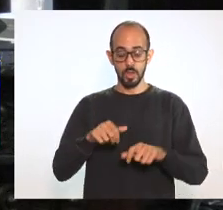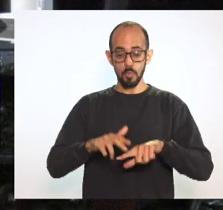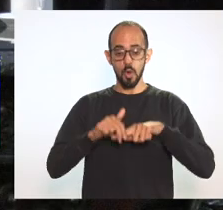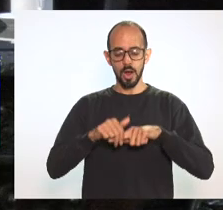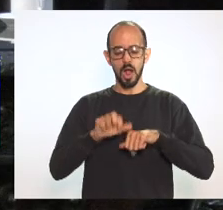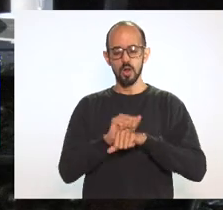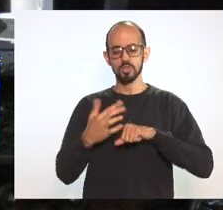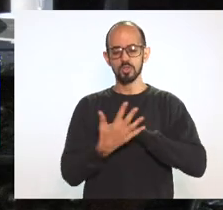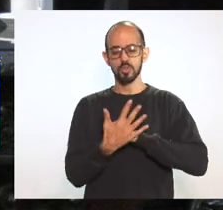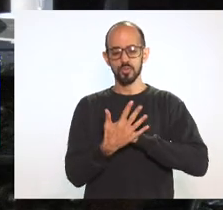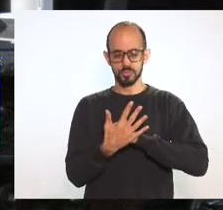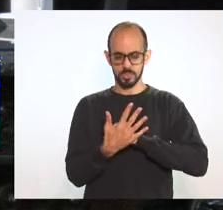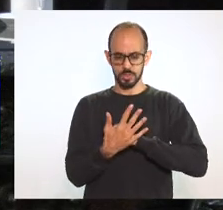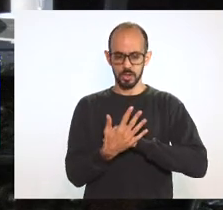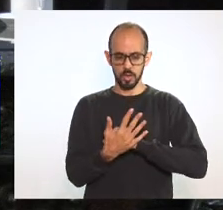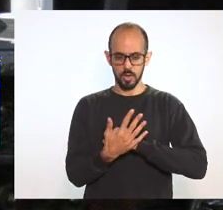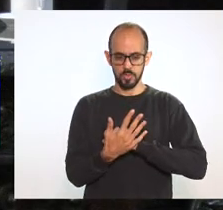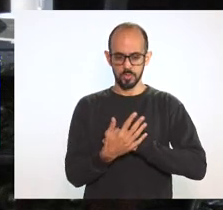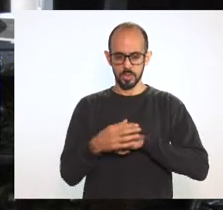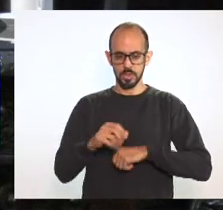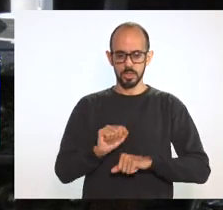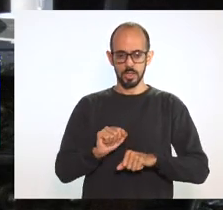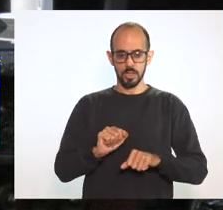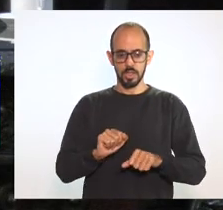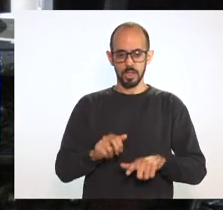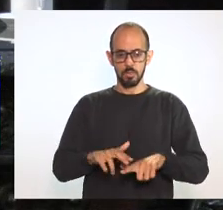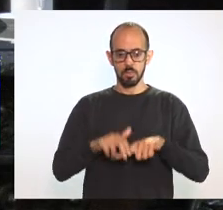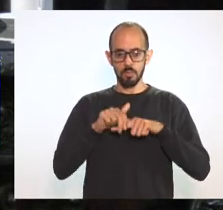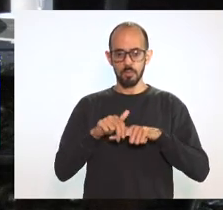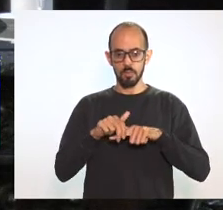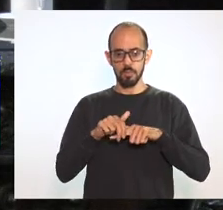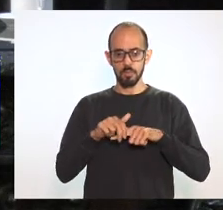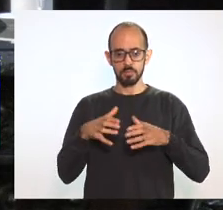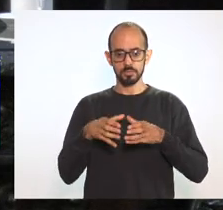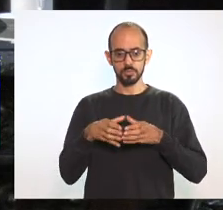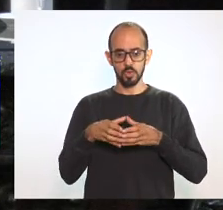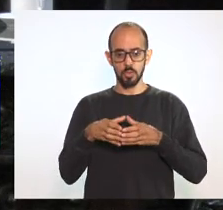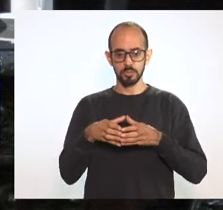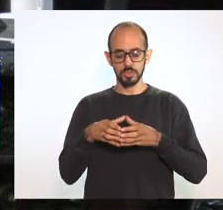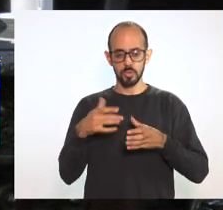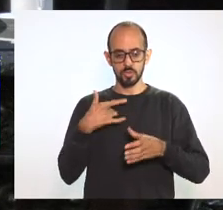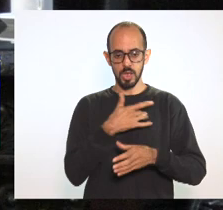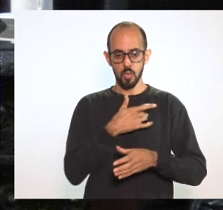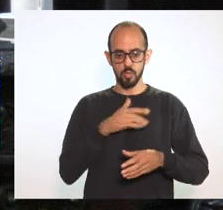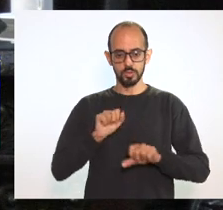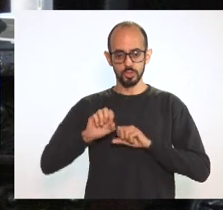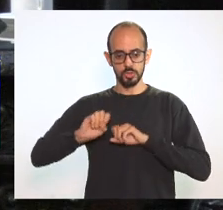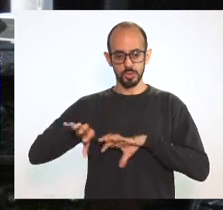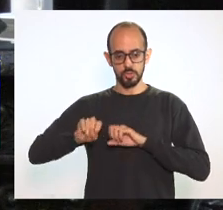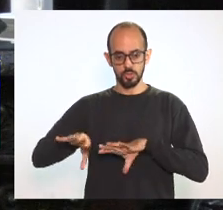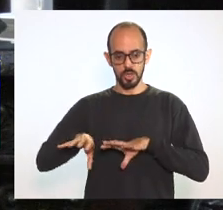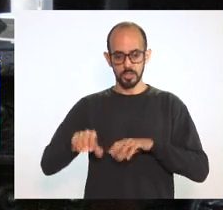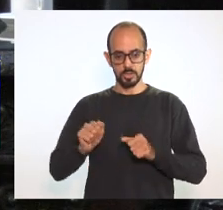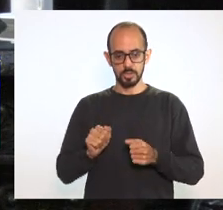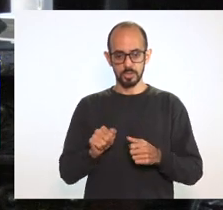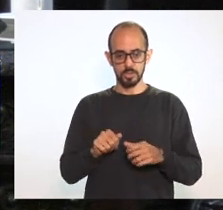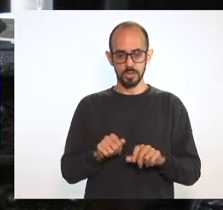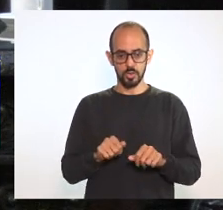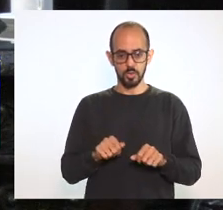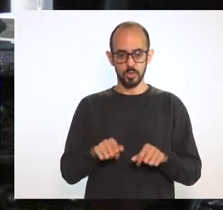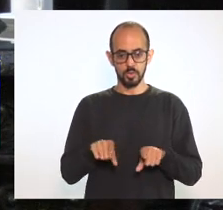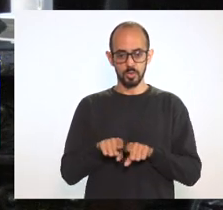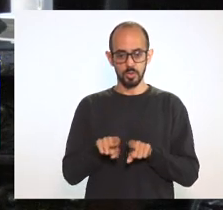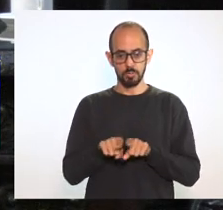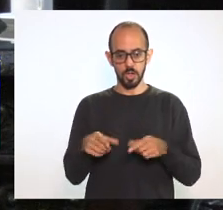coronavírus Covid-19. Pendente de pareceres das comissões de Constituição, Justiça, de Saúde e de Educação. para emitir parecer pela Comissão de Constituição